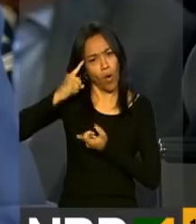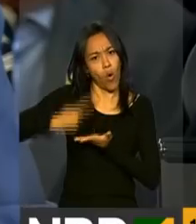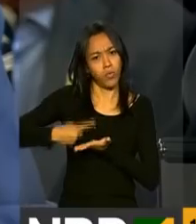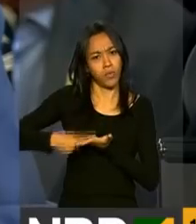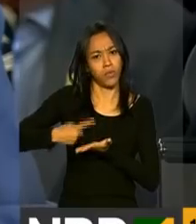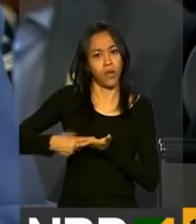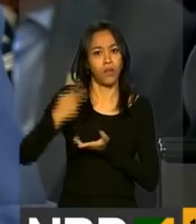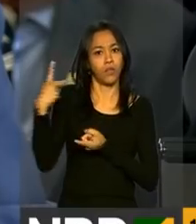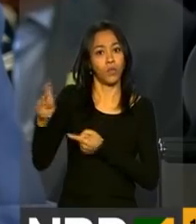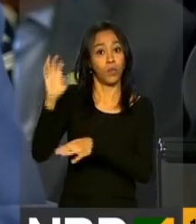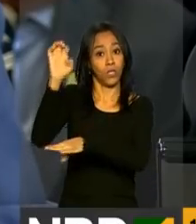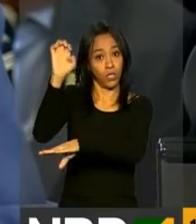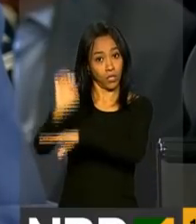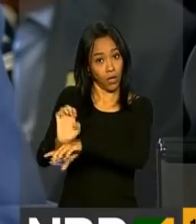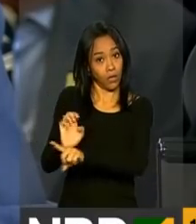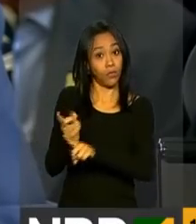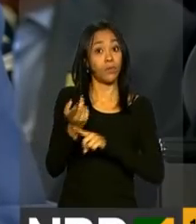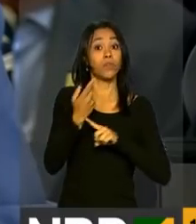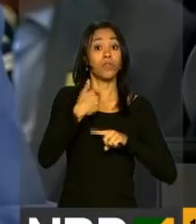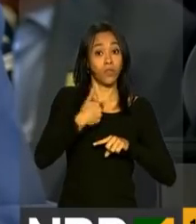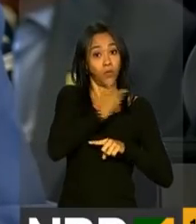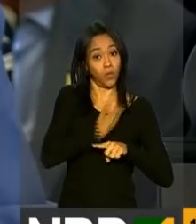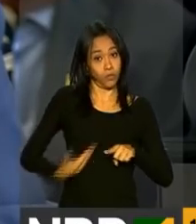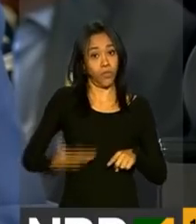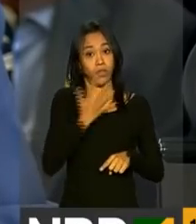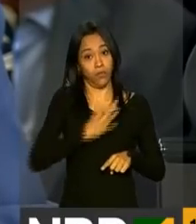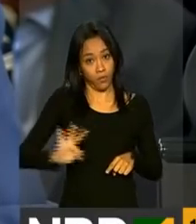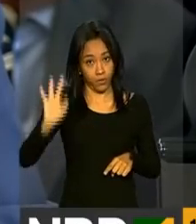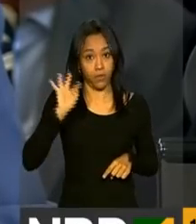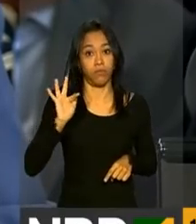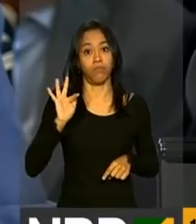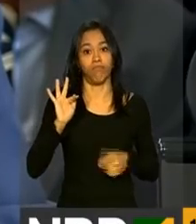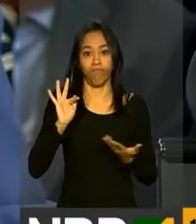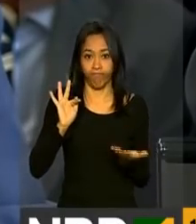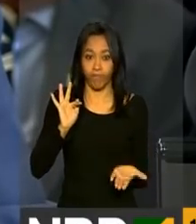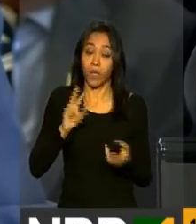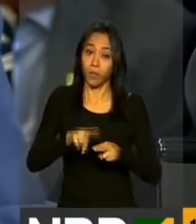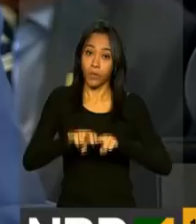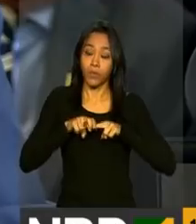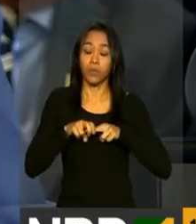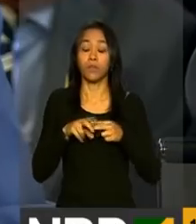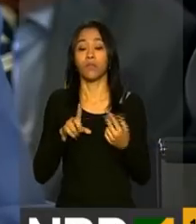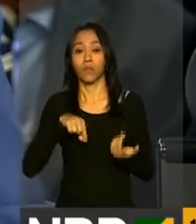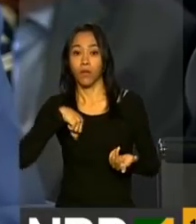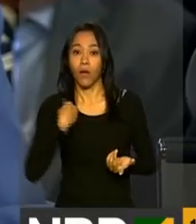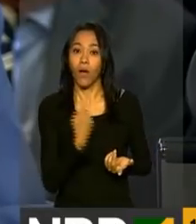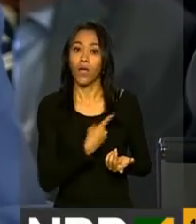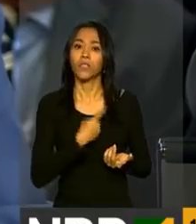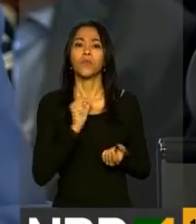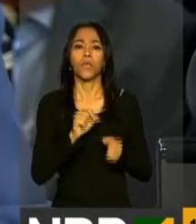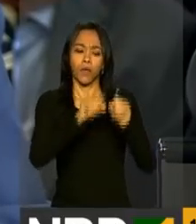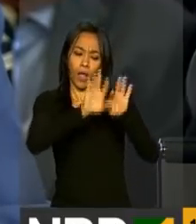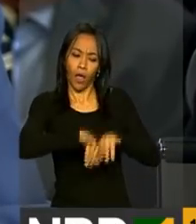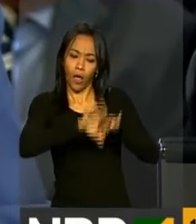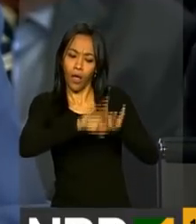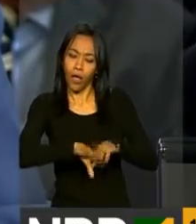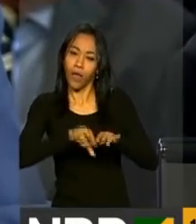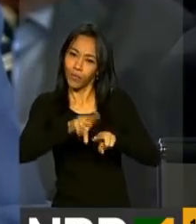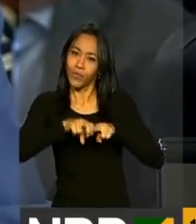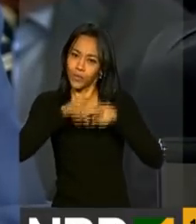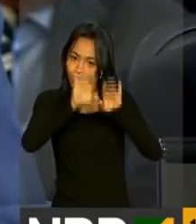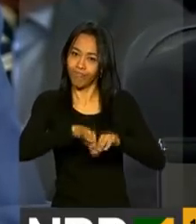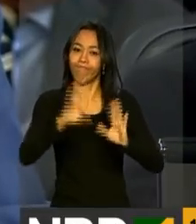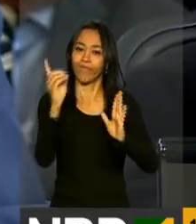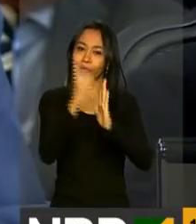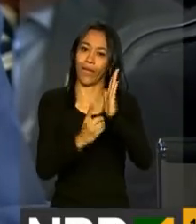estado e à união federal daí porque nós editamos esse decreto muito